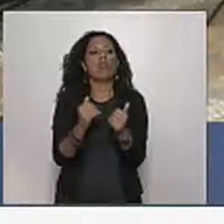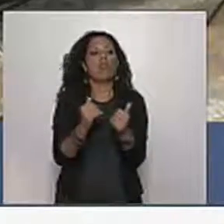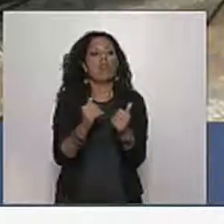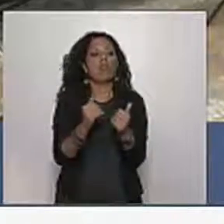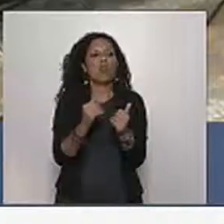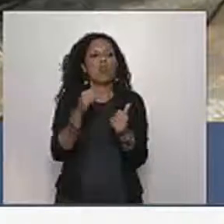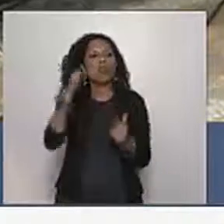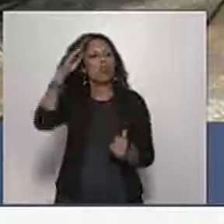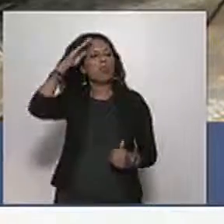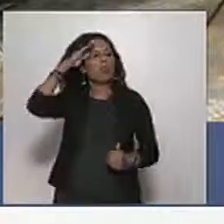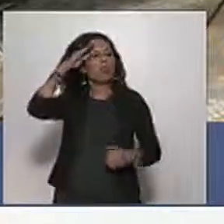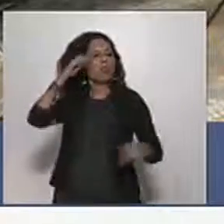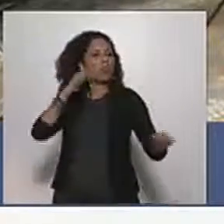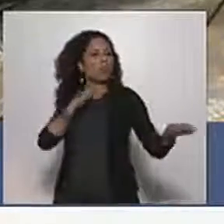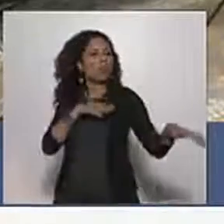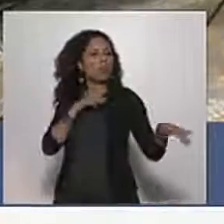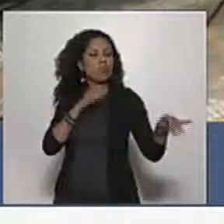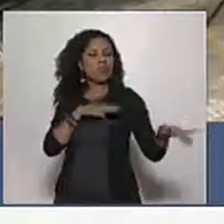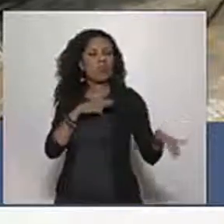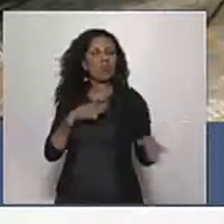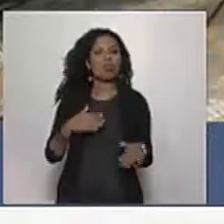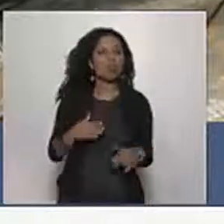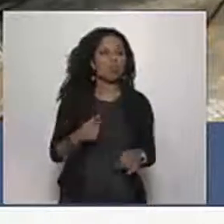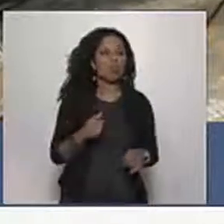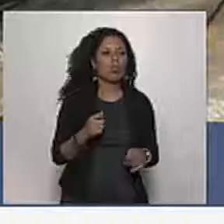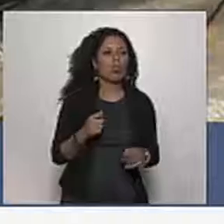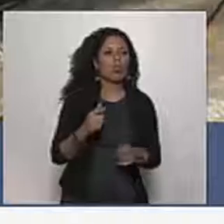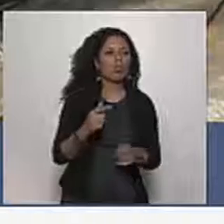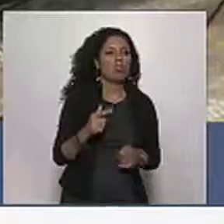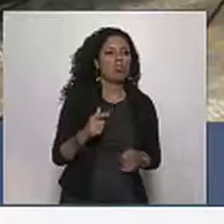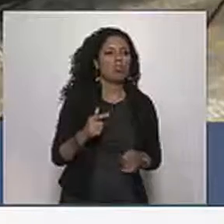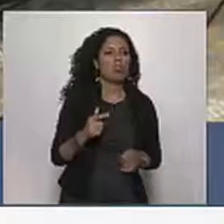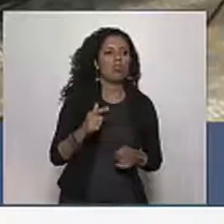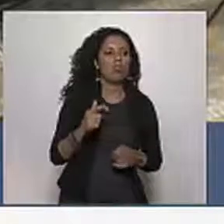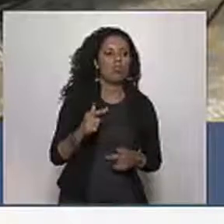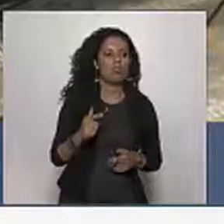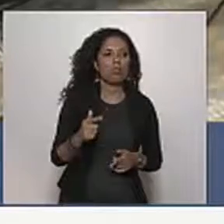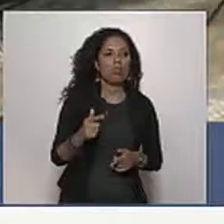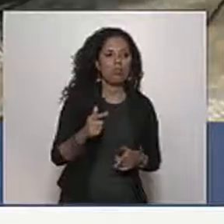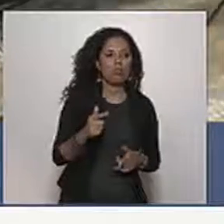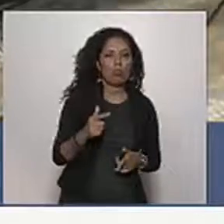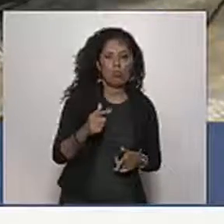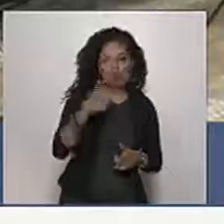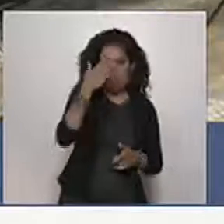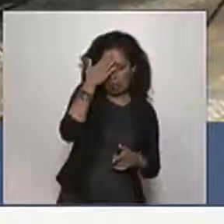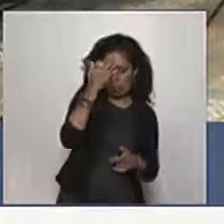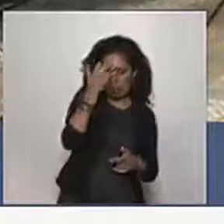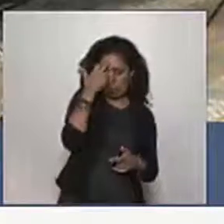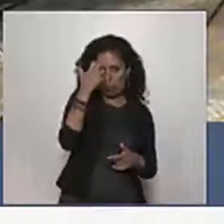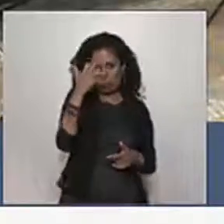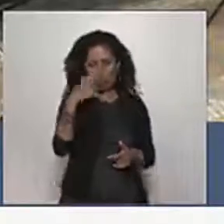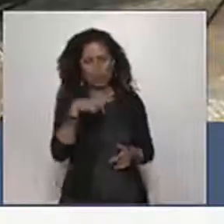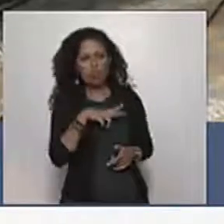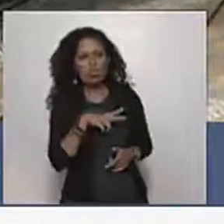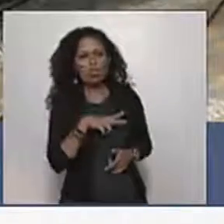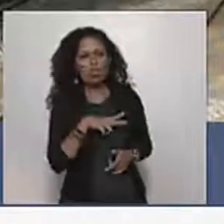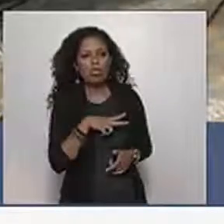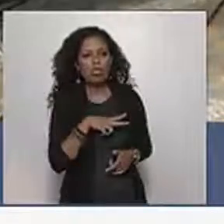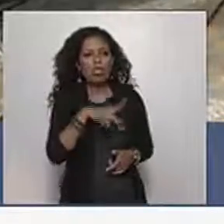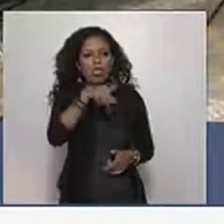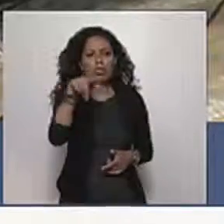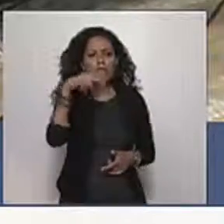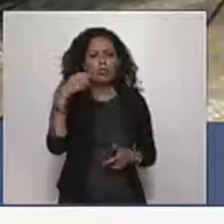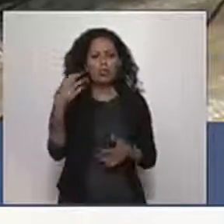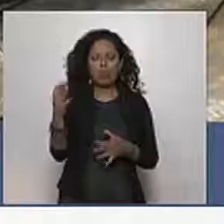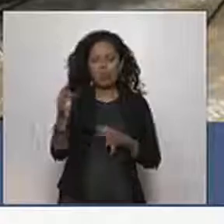o Exército que possui expertise para esse tipo de ação e também não tem um know-how para esse